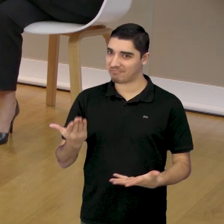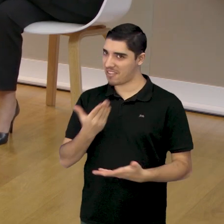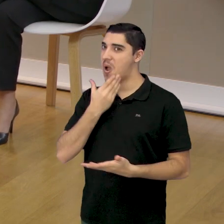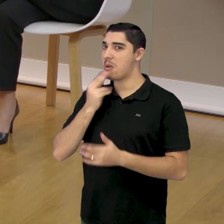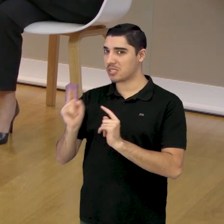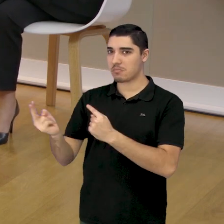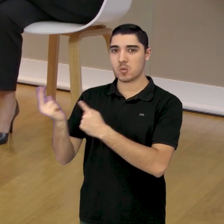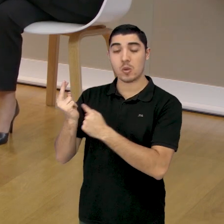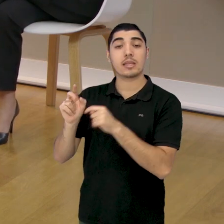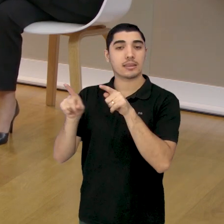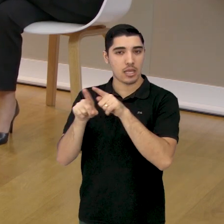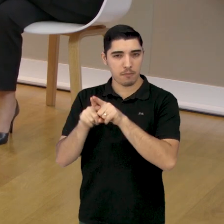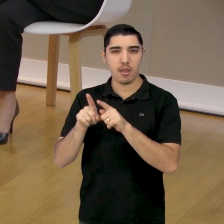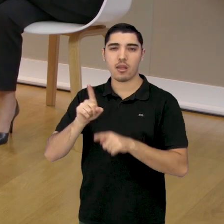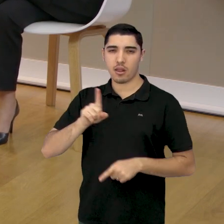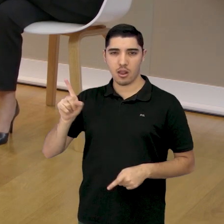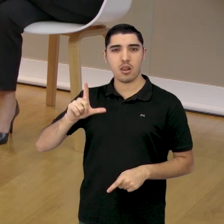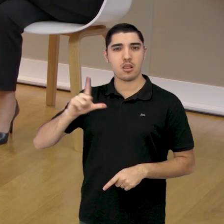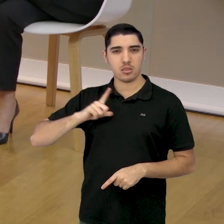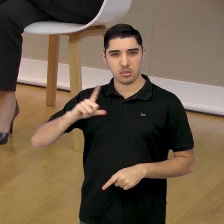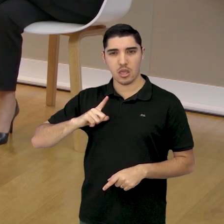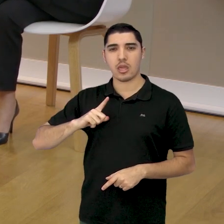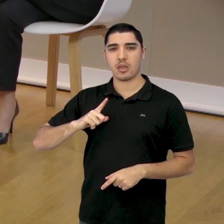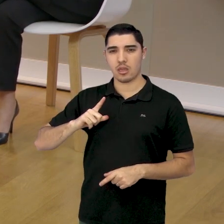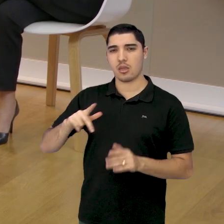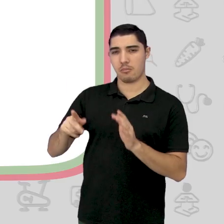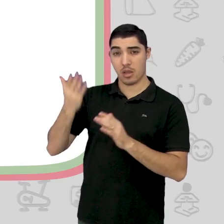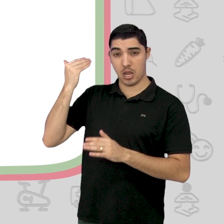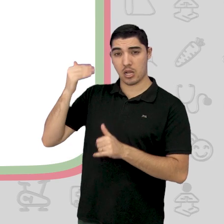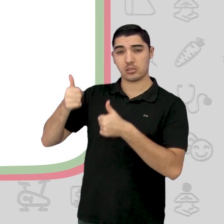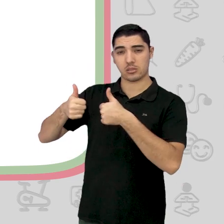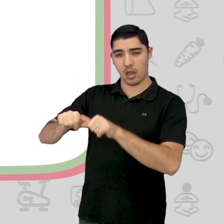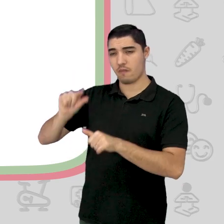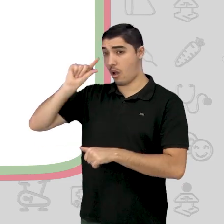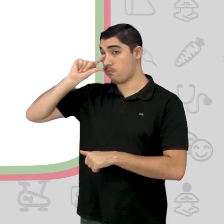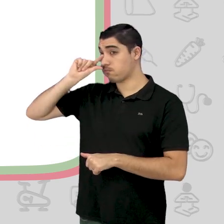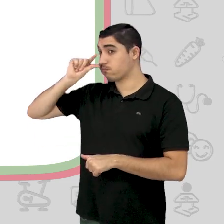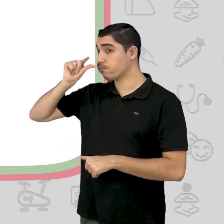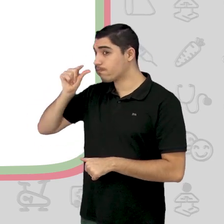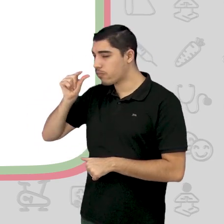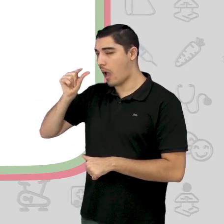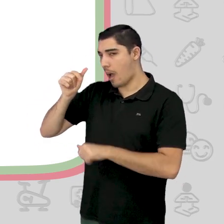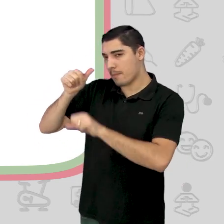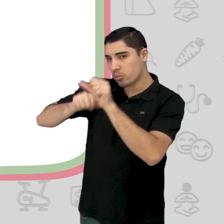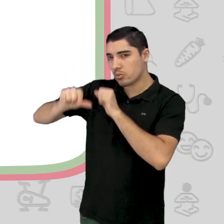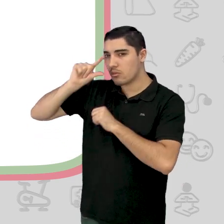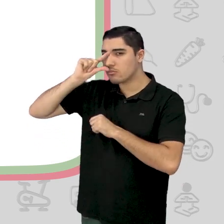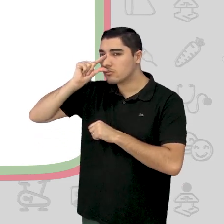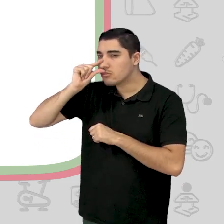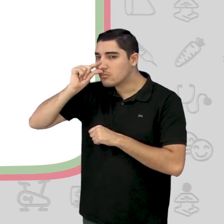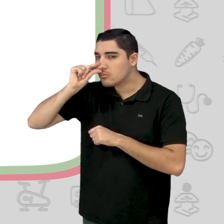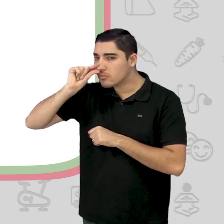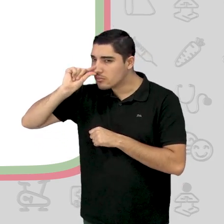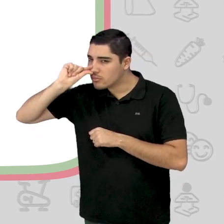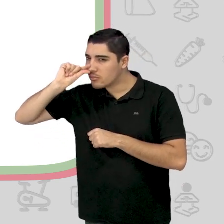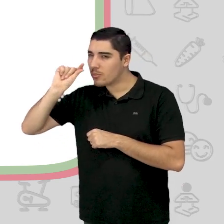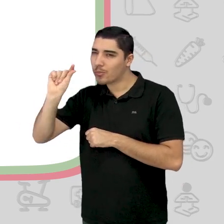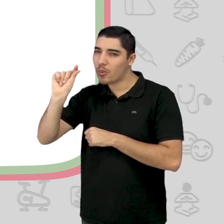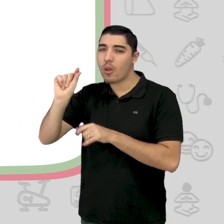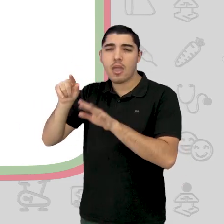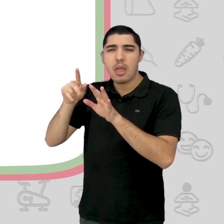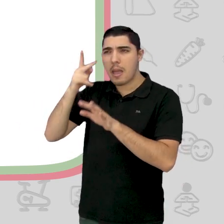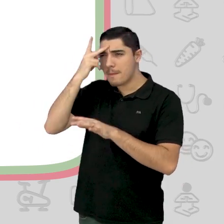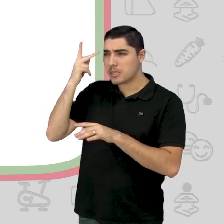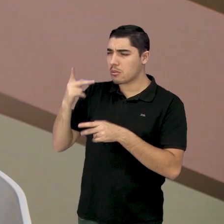cuidando aí. Sim, tá certinho. Ele também tinha uma giba bem saliente ali, também melhoramos a pontinha do nariz e fica um resultado